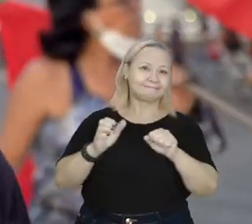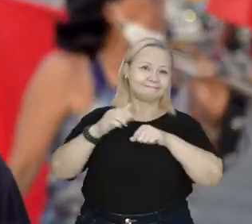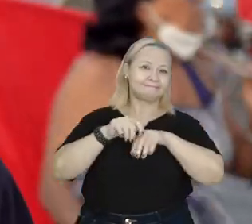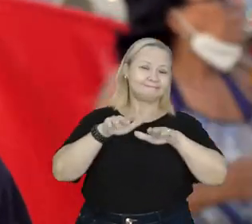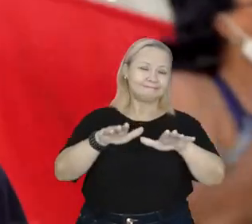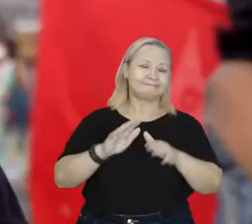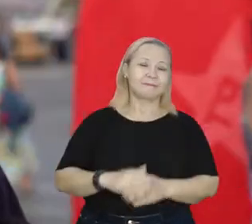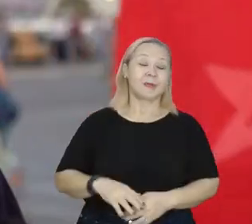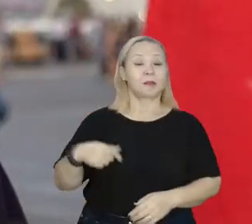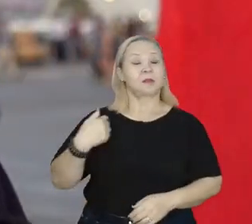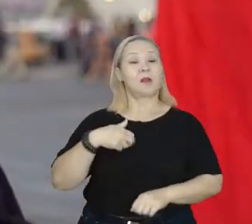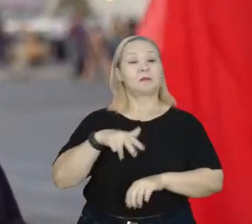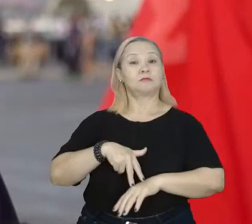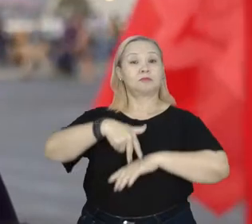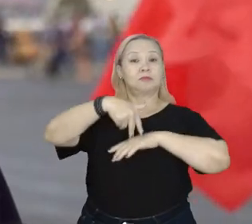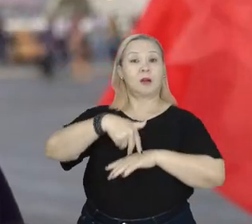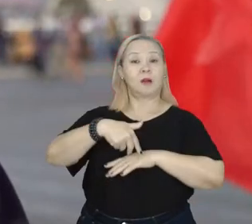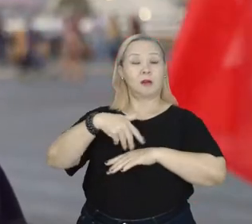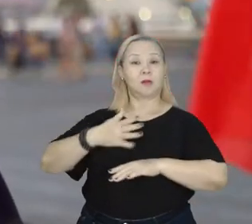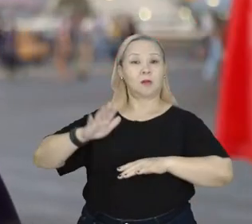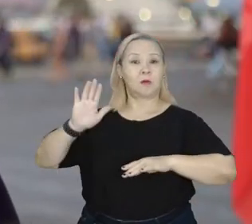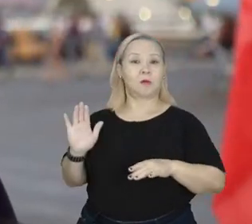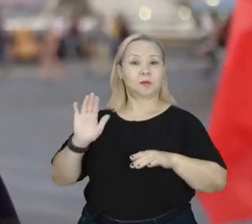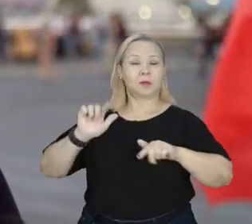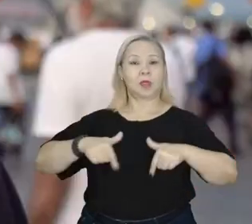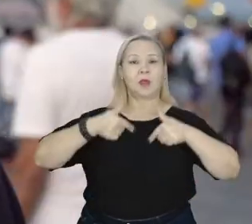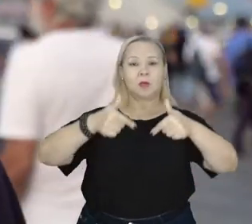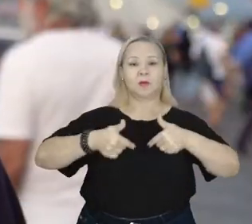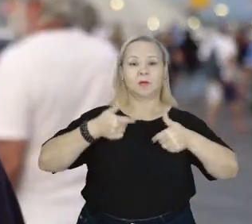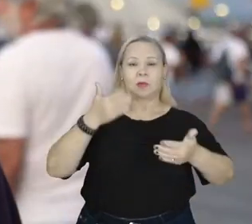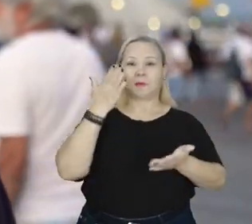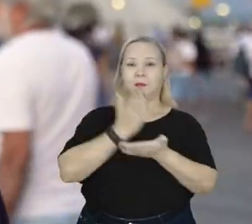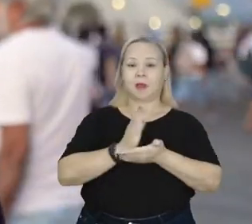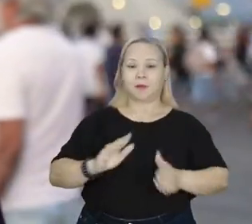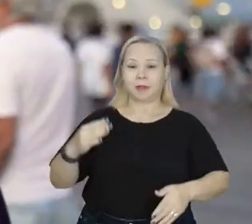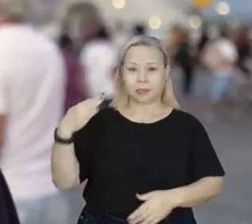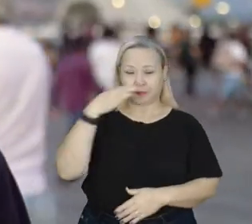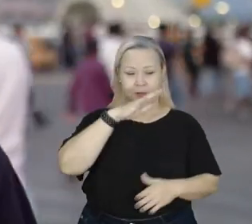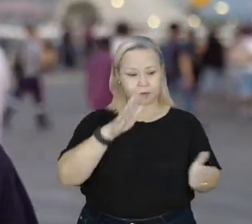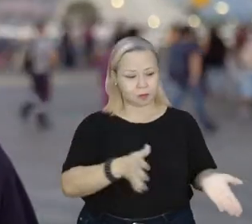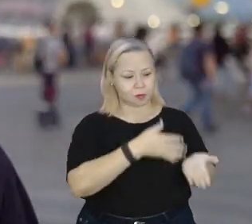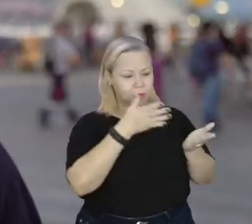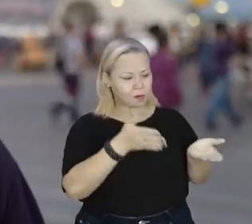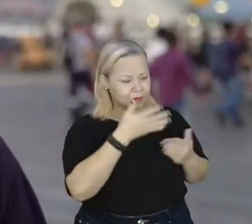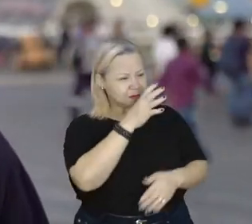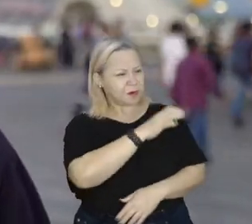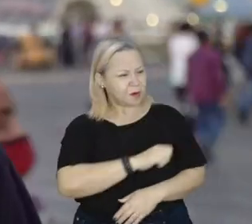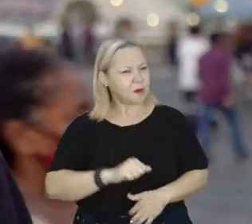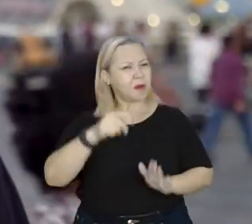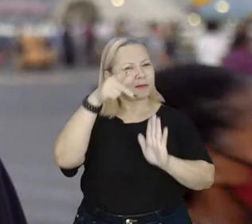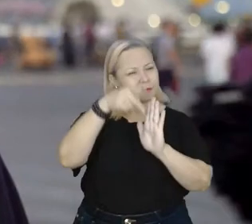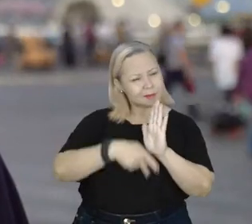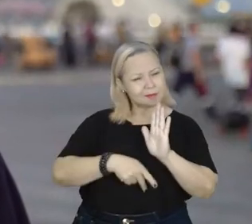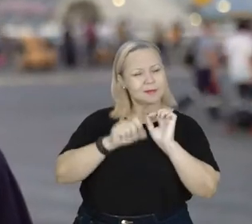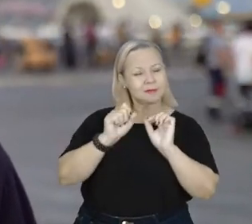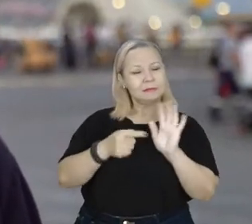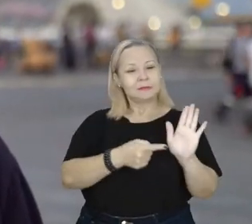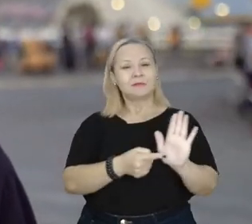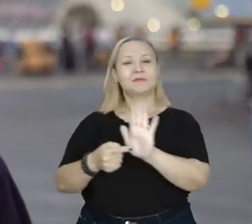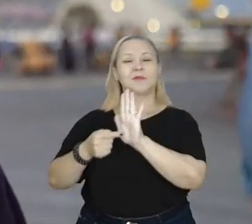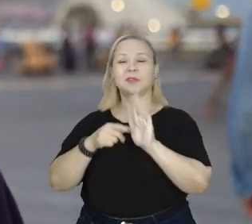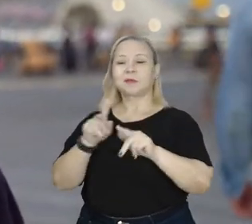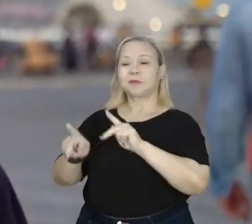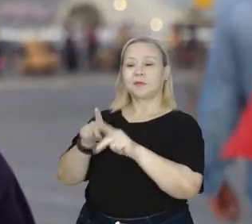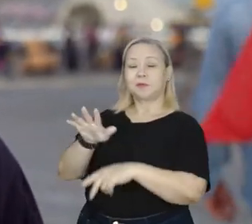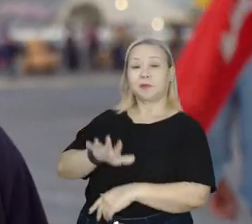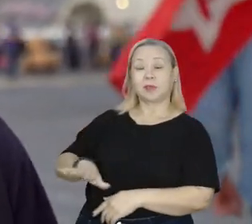um compromisso histórico a gente lutar para derrubar esse governo e convencer pelo afeto, pelo projeto, mostrar para a população,